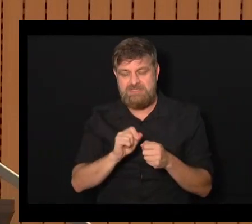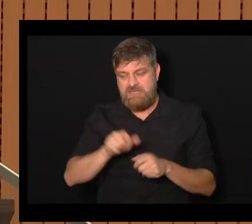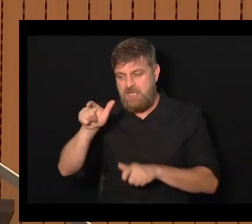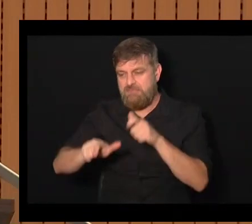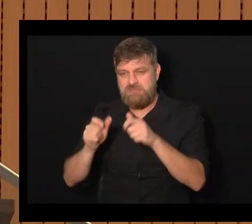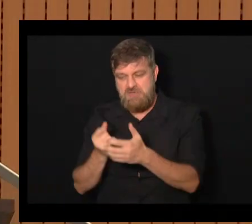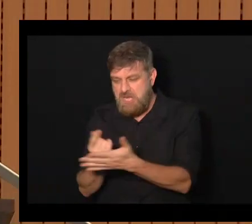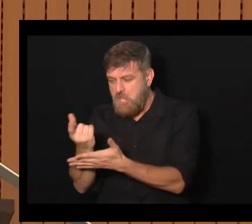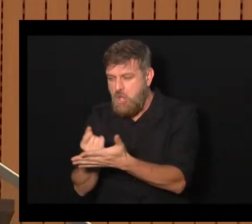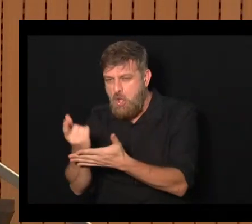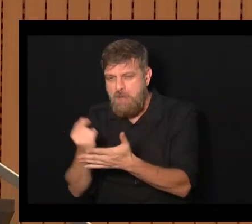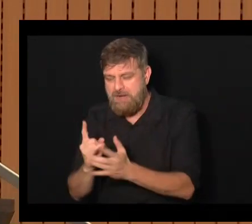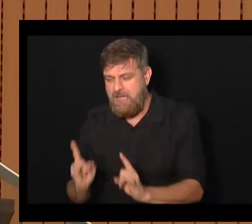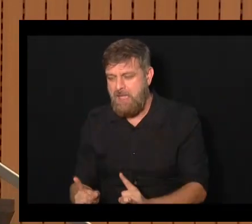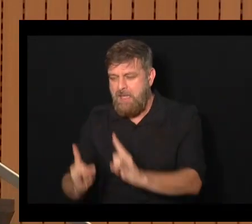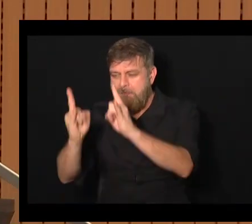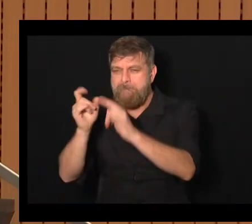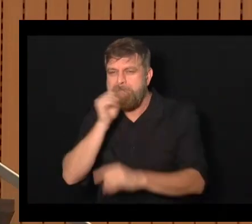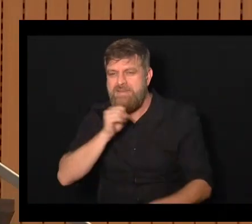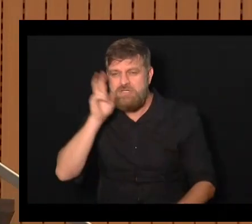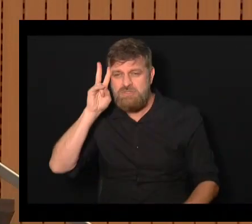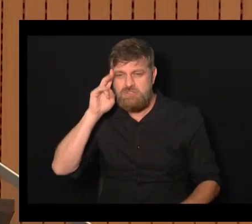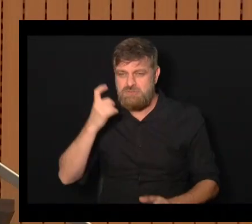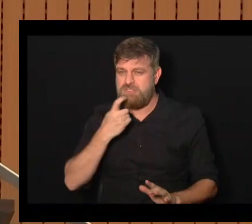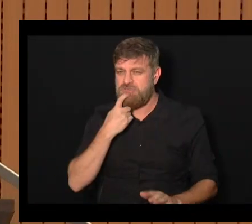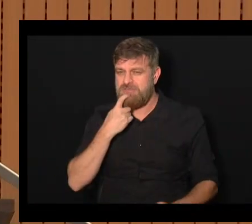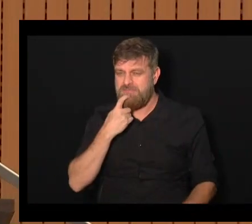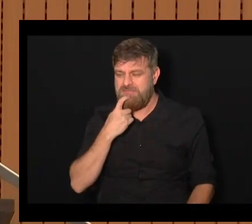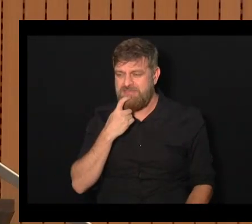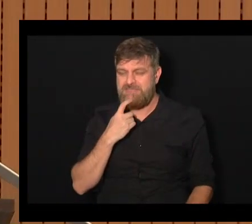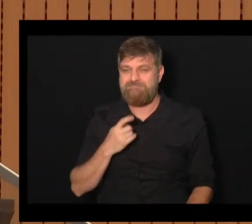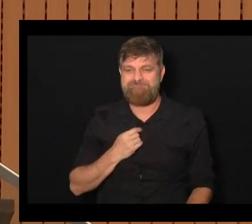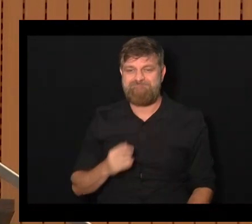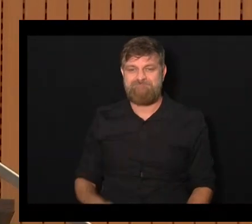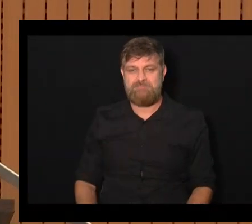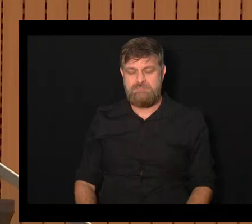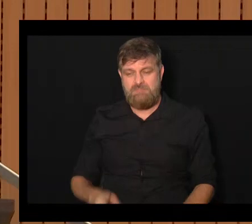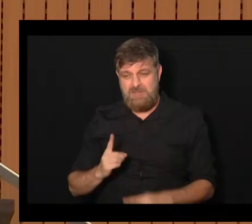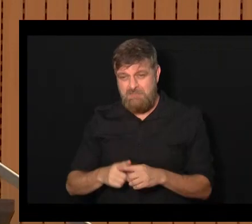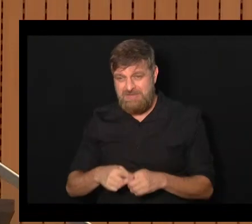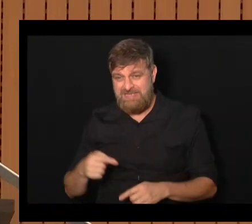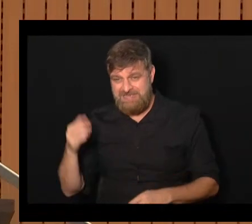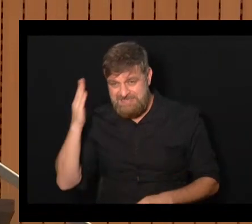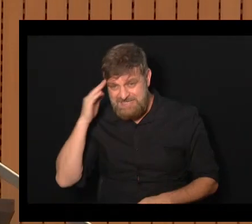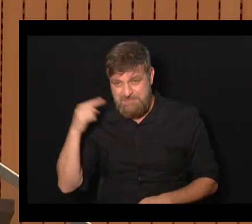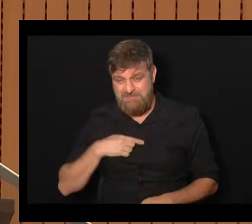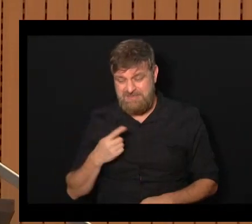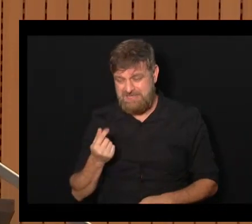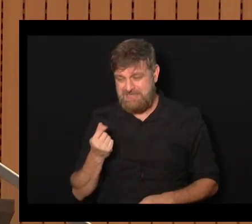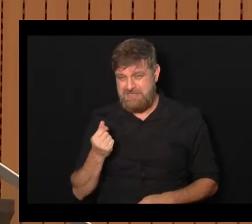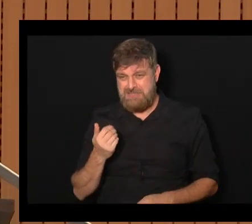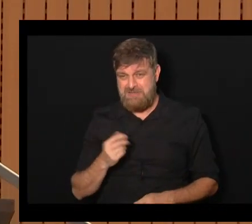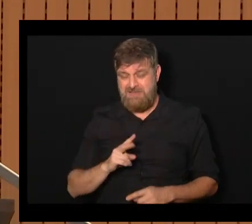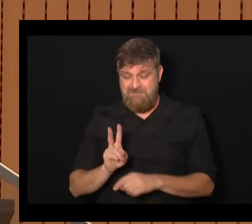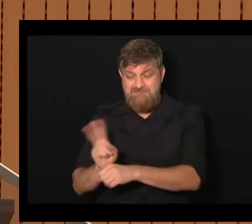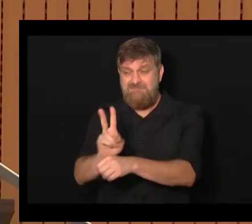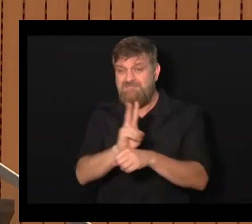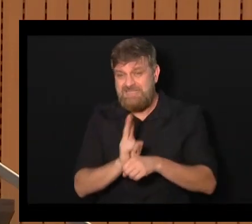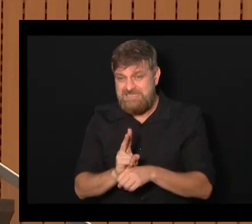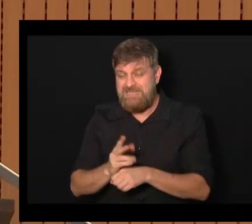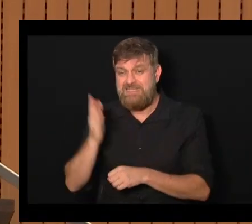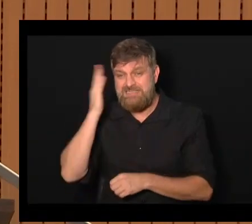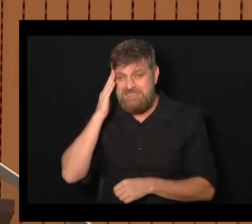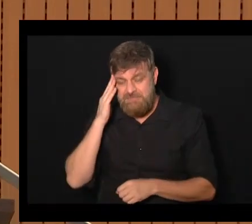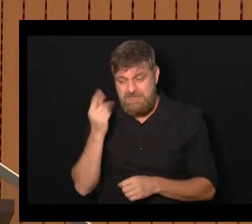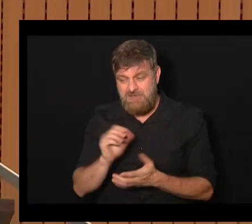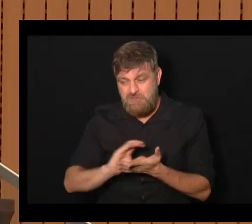interesses e interessados em sua utilização, na medida em que eles atribuem o ônus da fiscalização do emprego